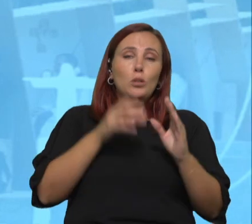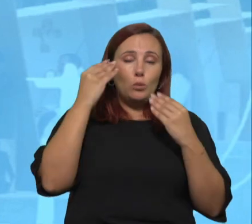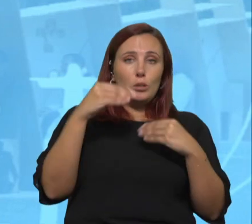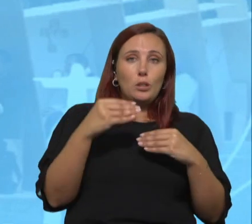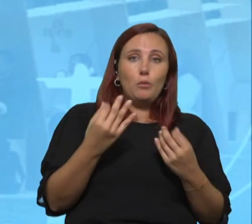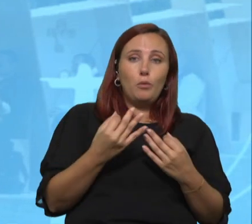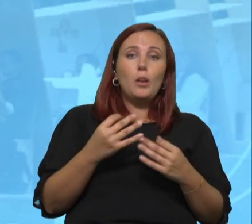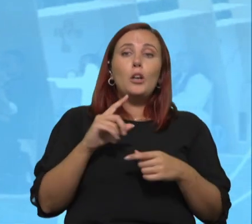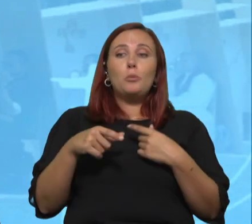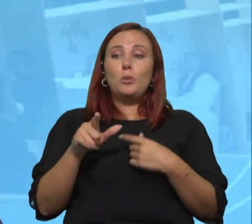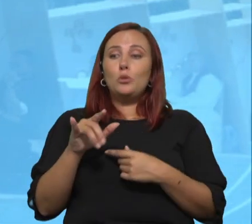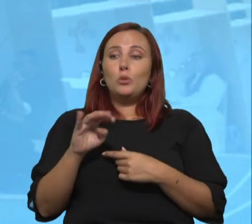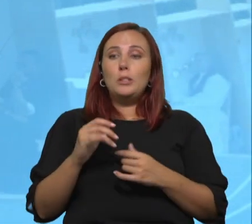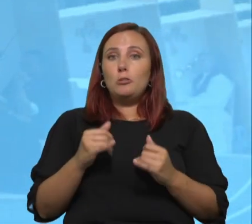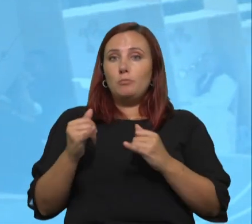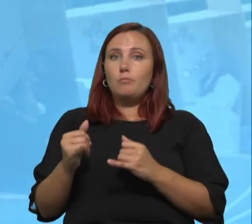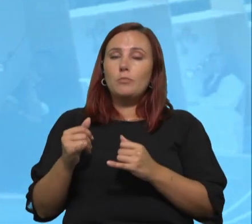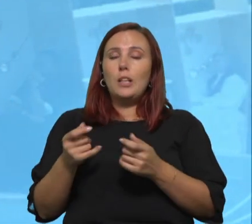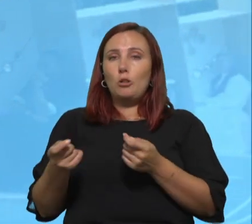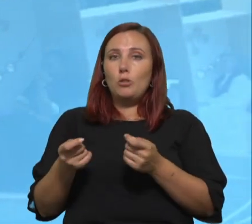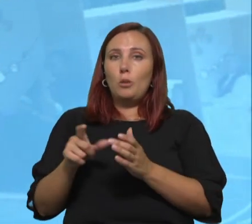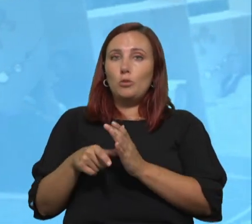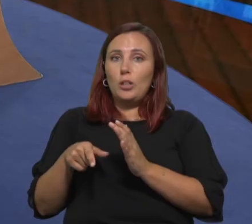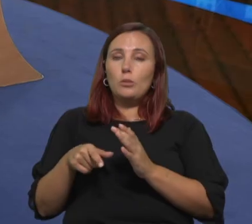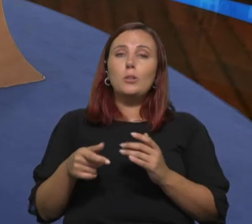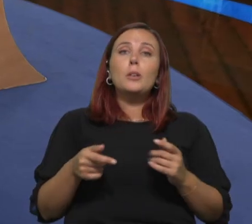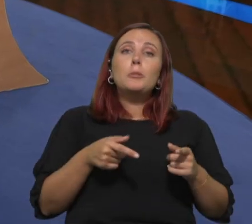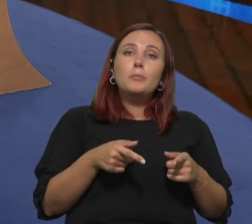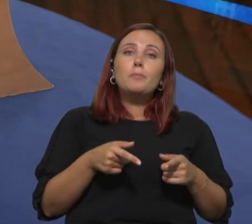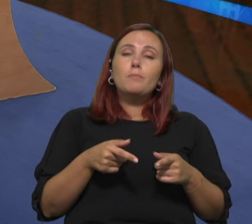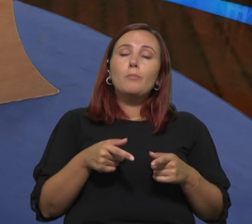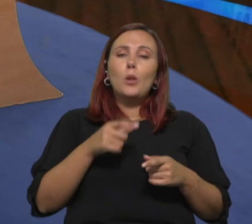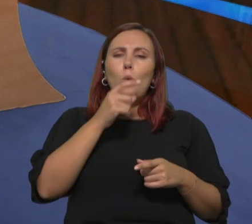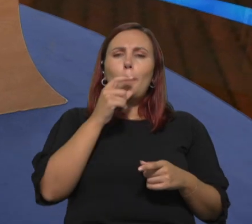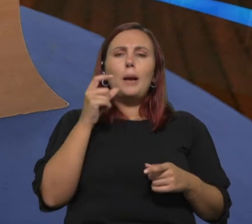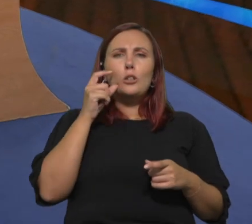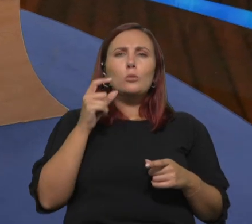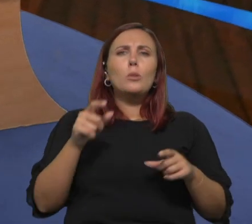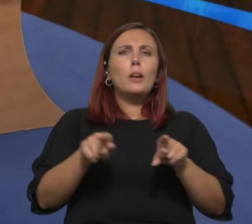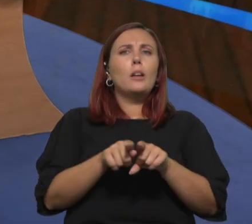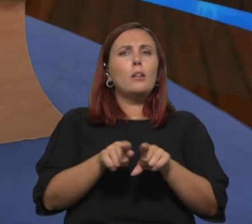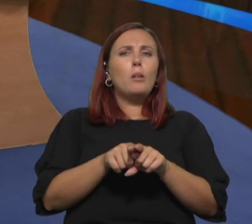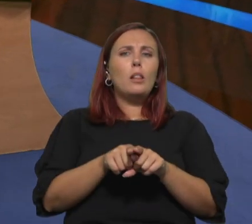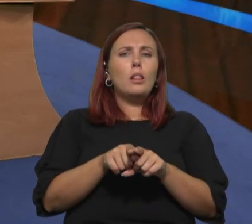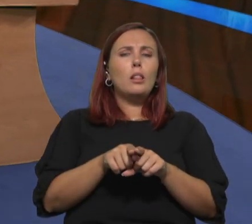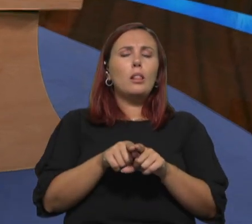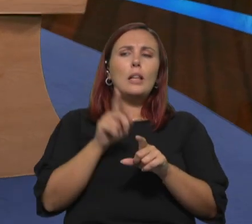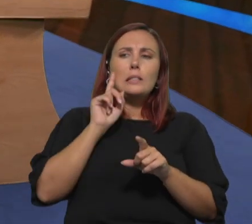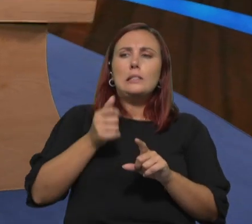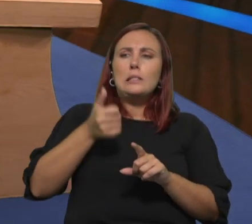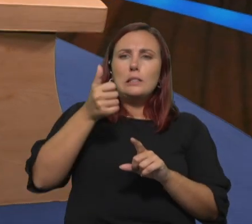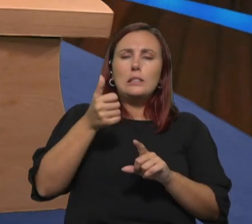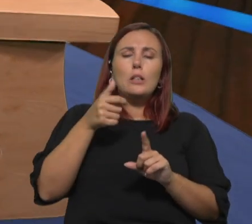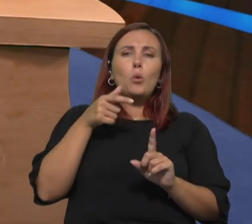equipa, pode falar depois mais a pormenor, em que este pacto tem sido o centro a partir do